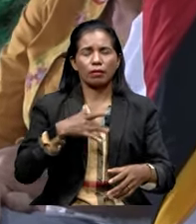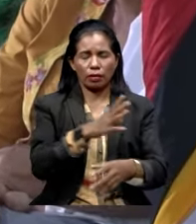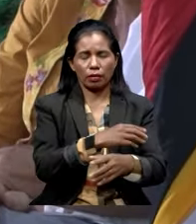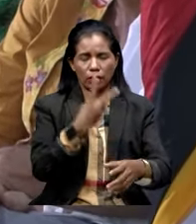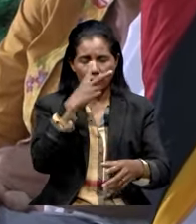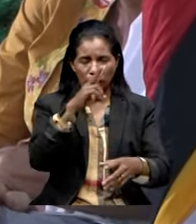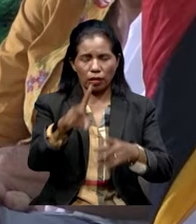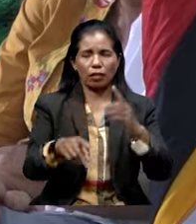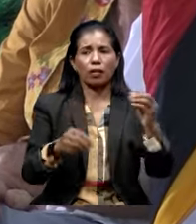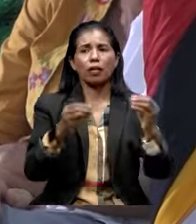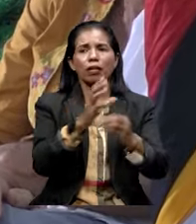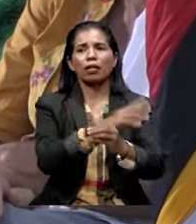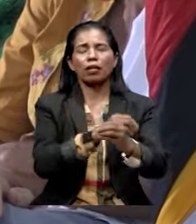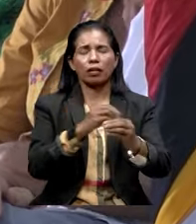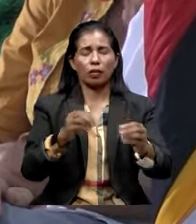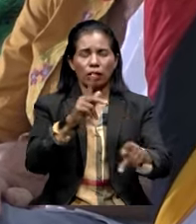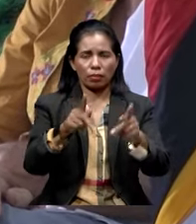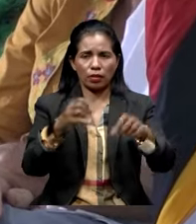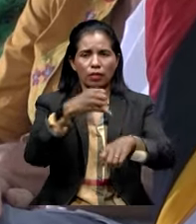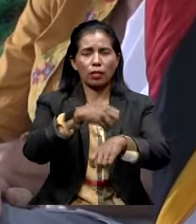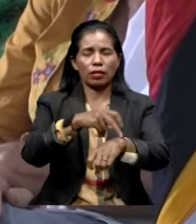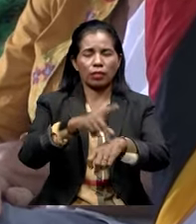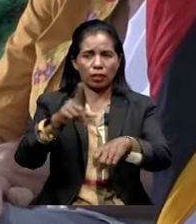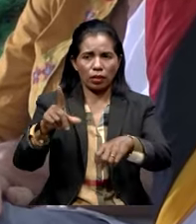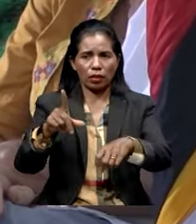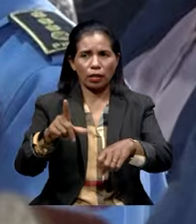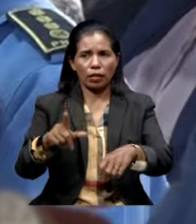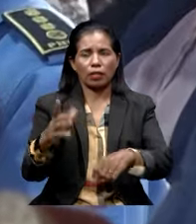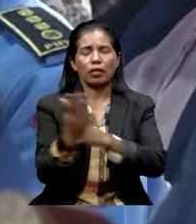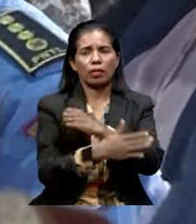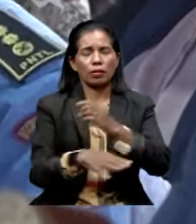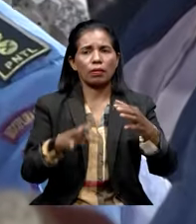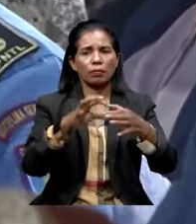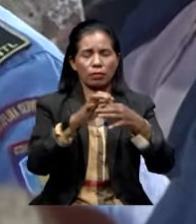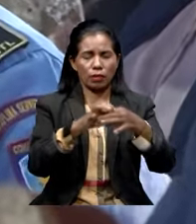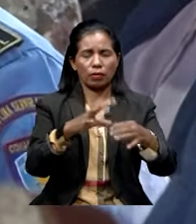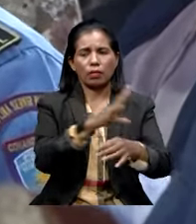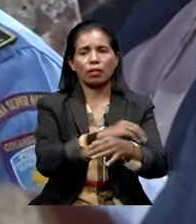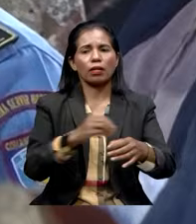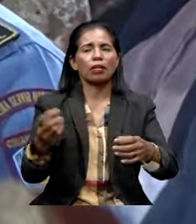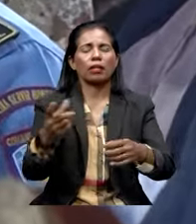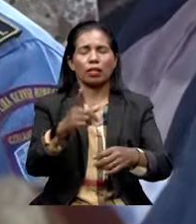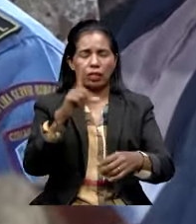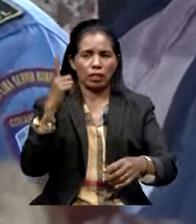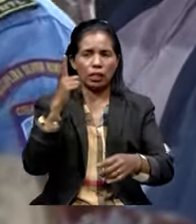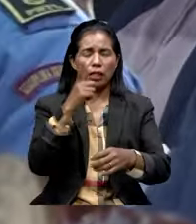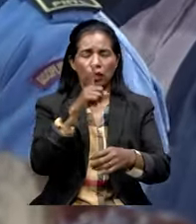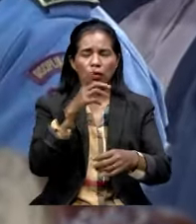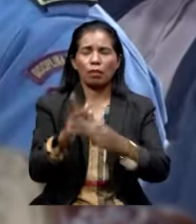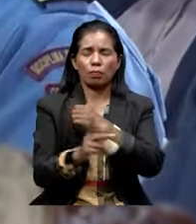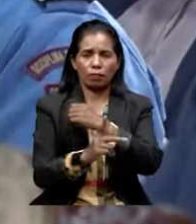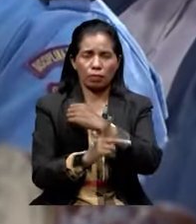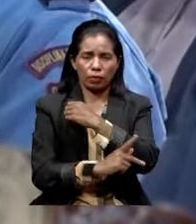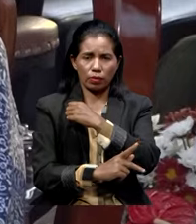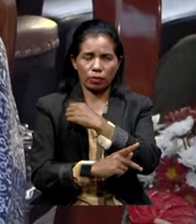extremamente credível da comunidade internacional, país membro da comunidade dos países de língua portuguesa,